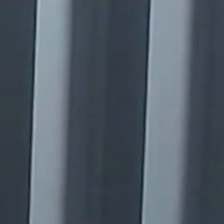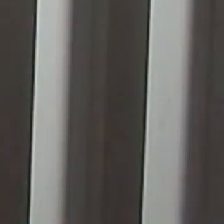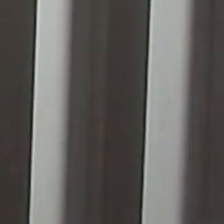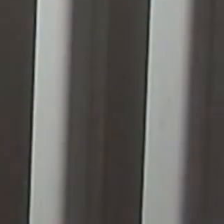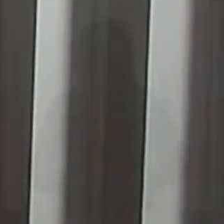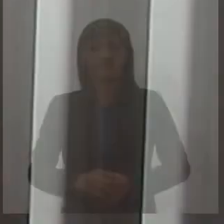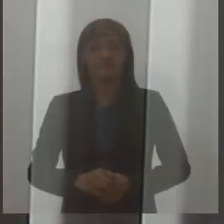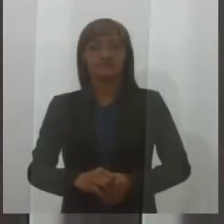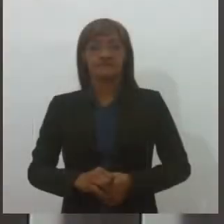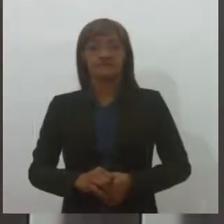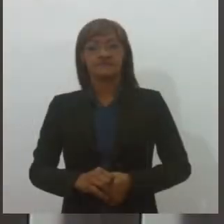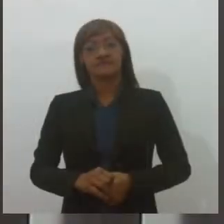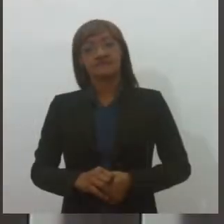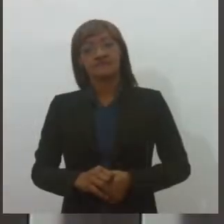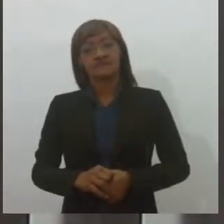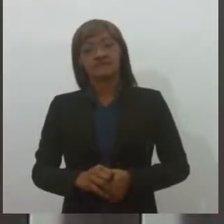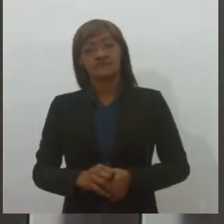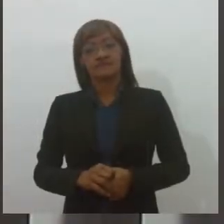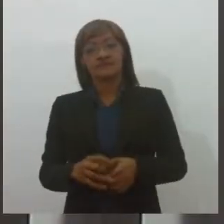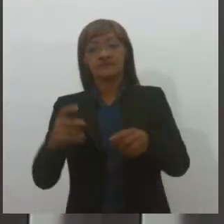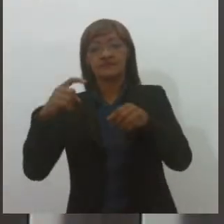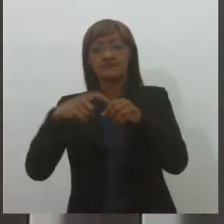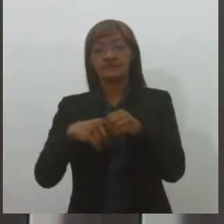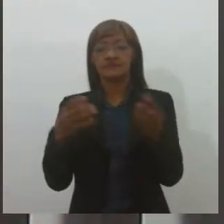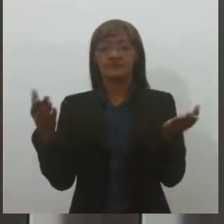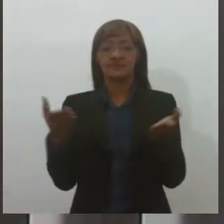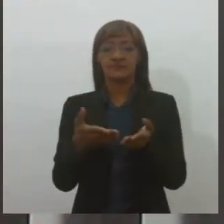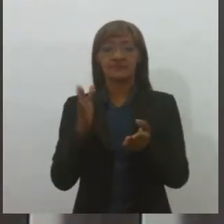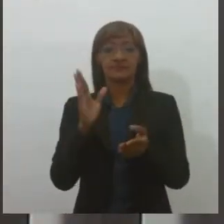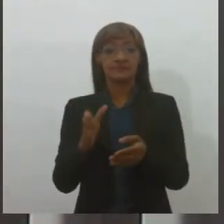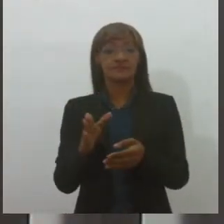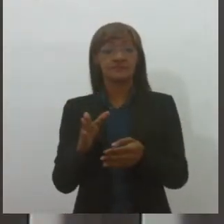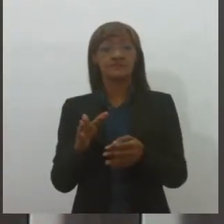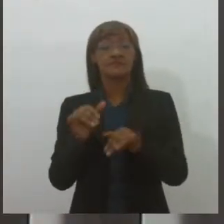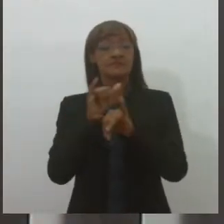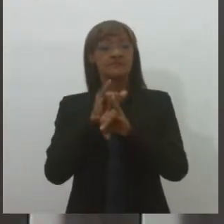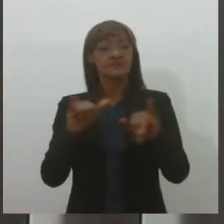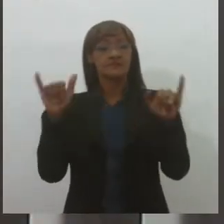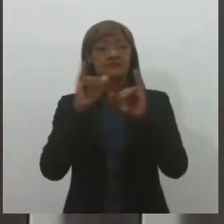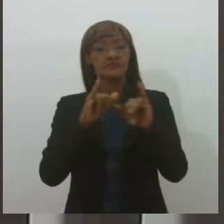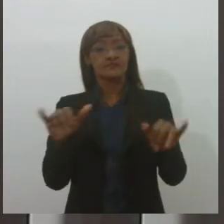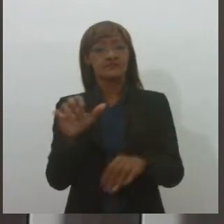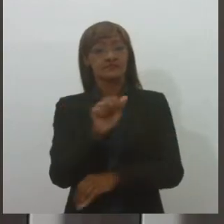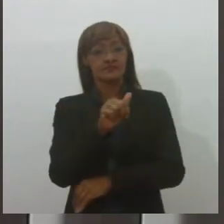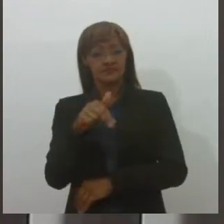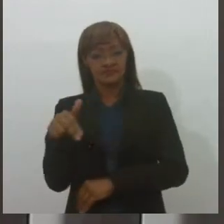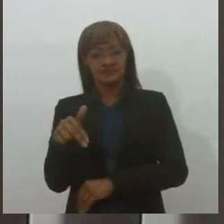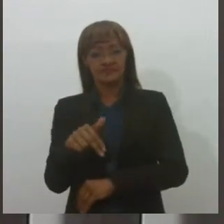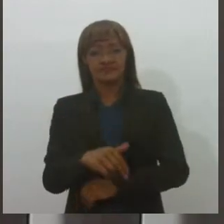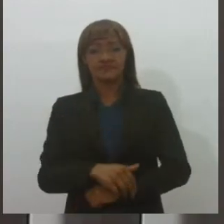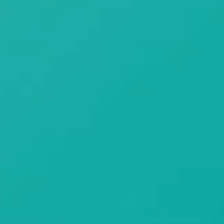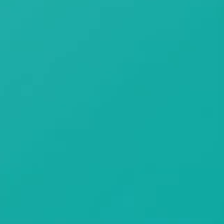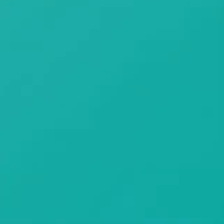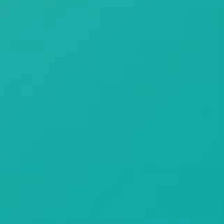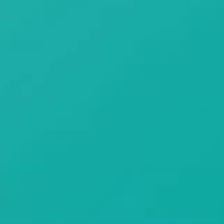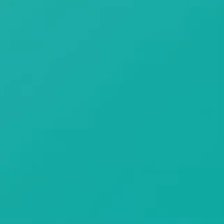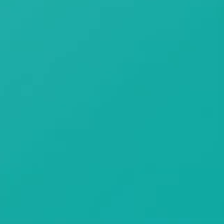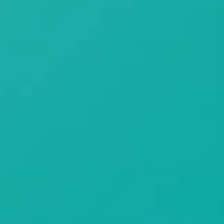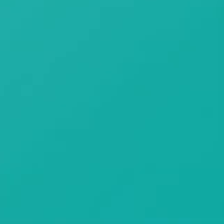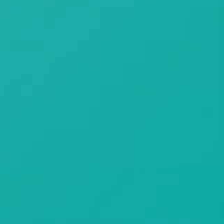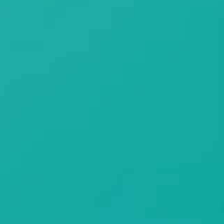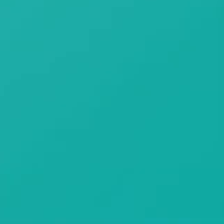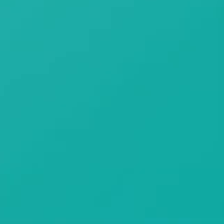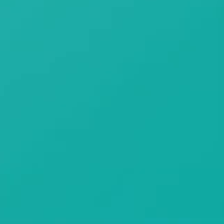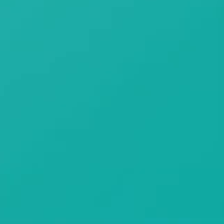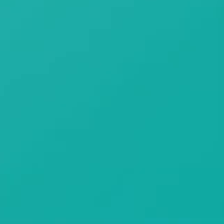nós estamos de volta agora chegou a hora das informações da agência de notícias alesi e